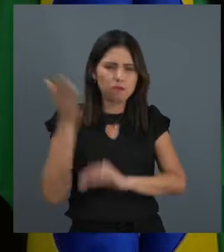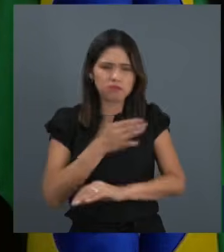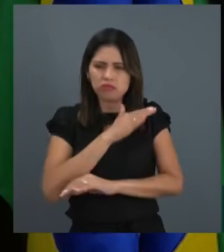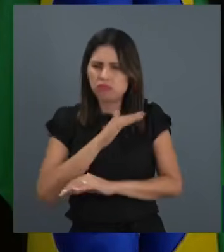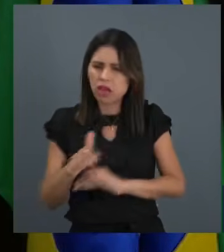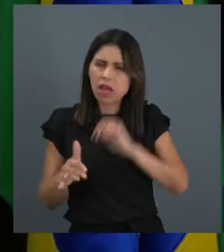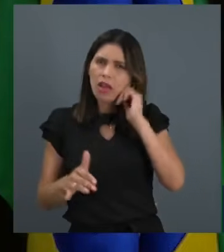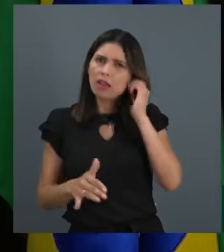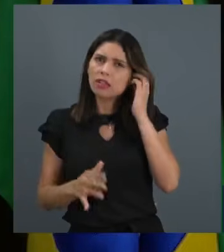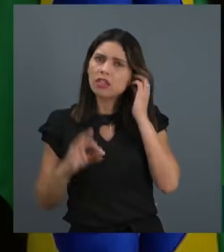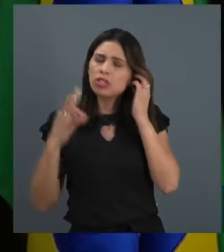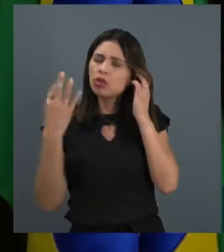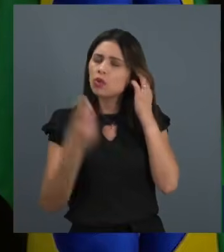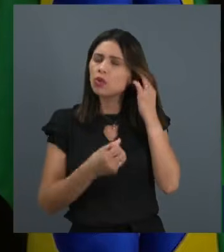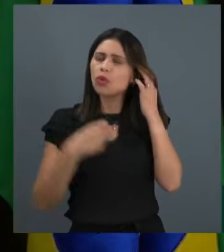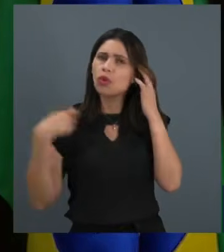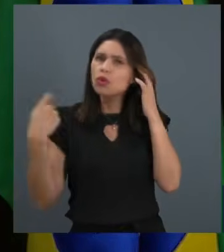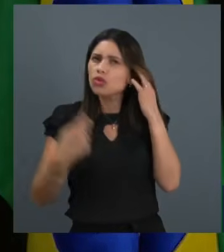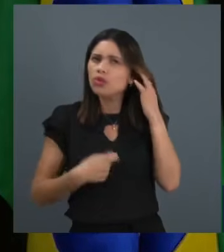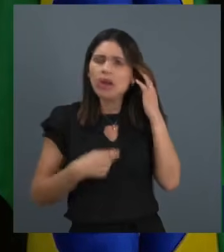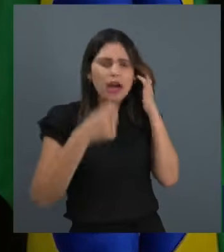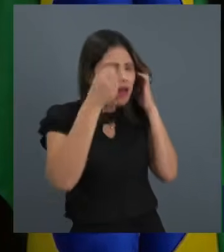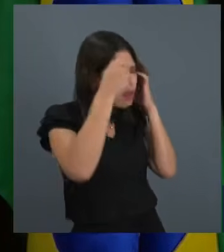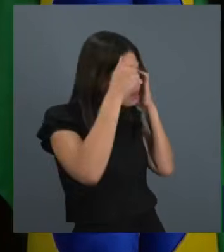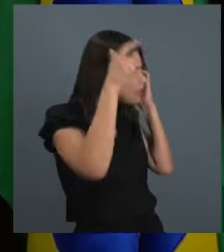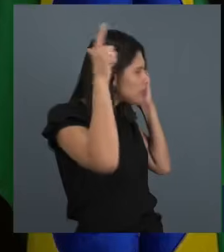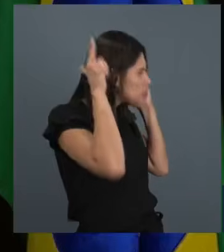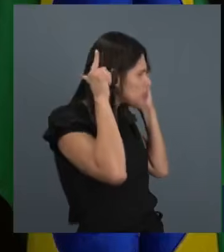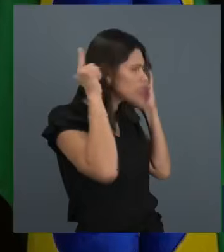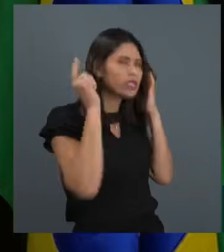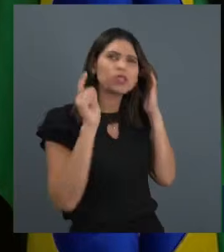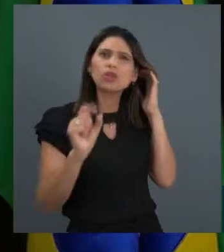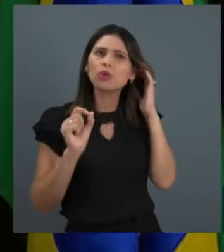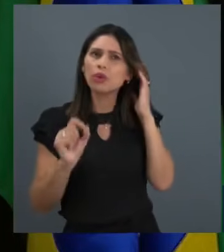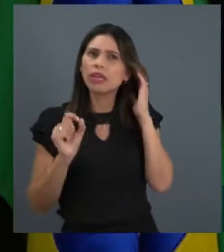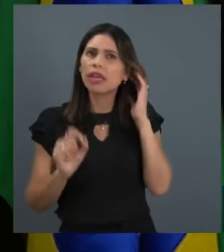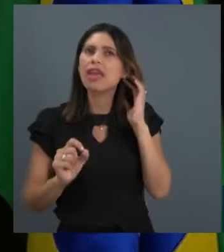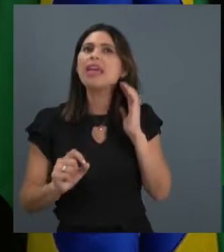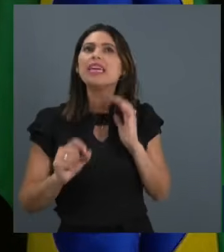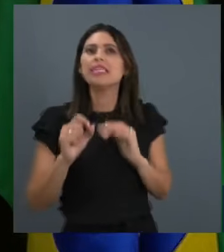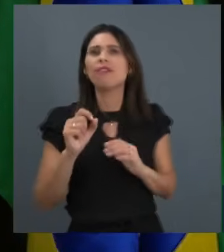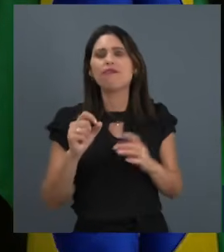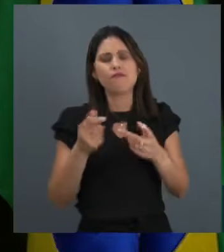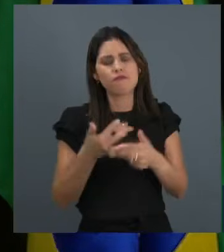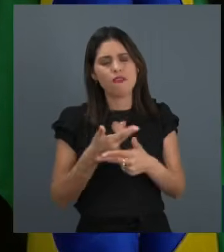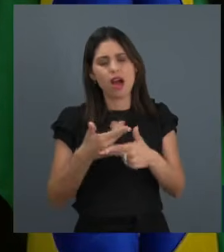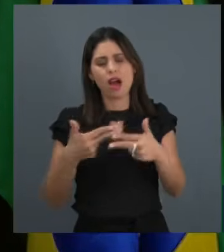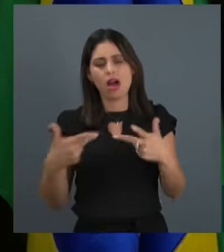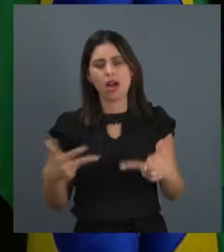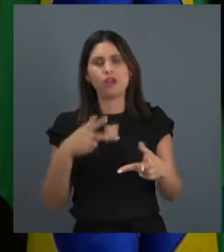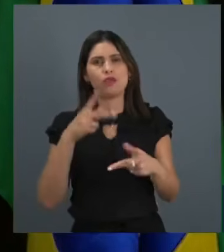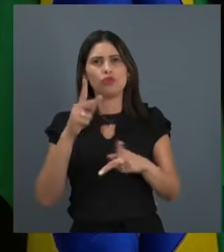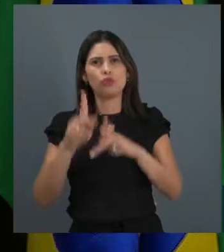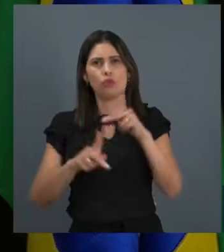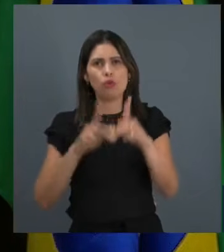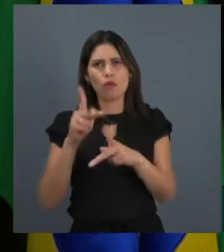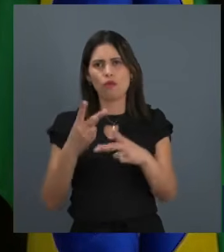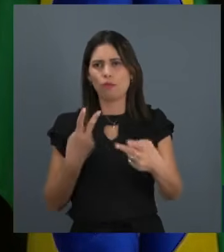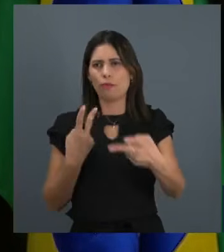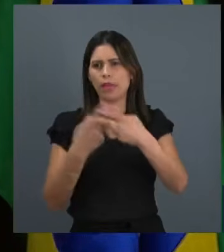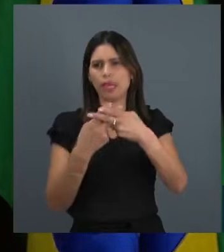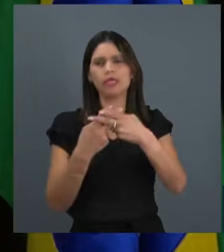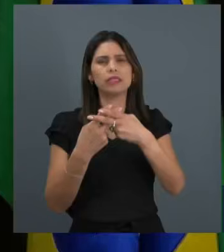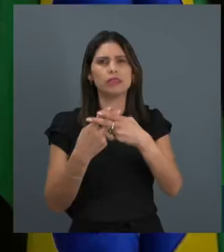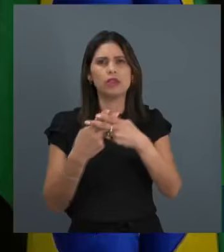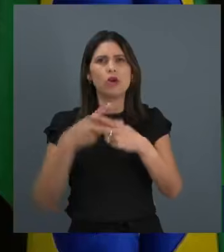Moraes, dentre eles a condenação absolutamente injusta de centenas de presos políticos, assim como da deputada federal Carla